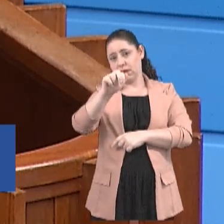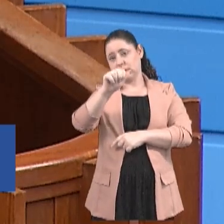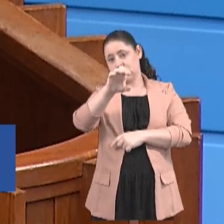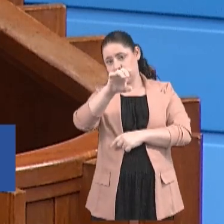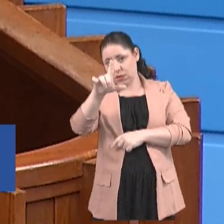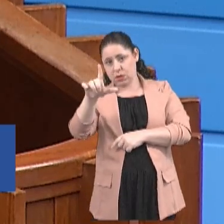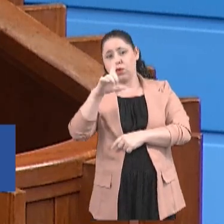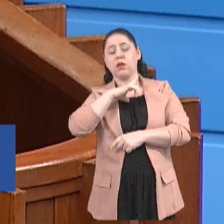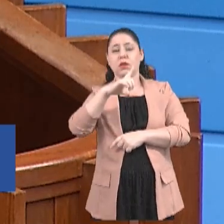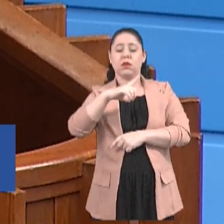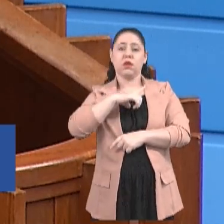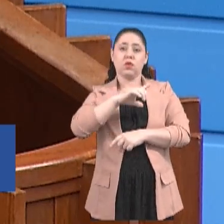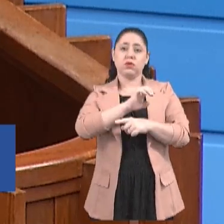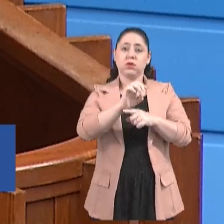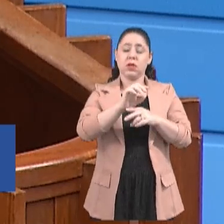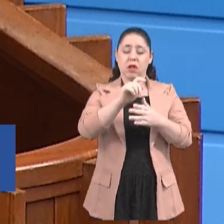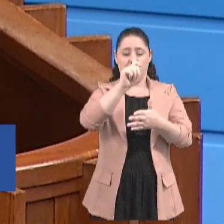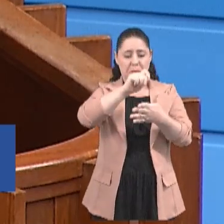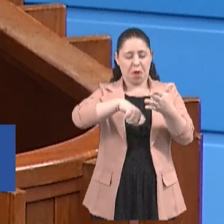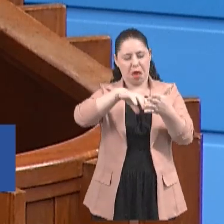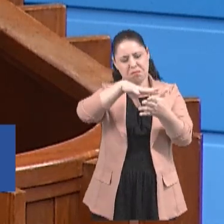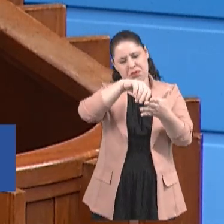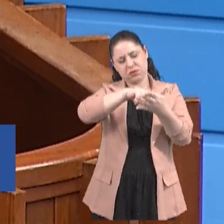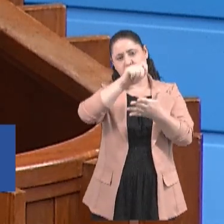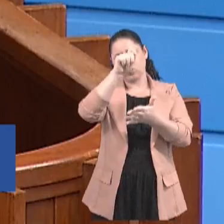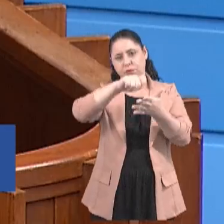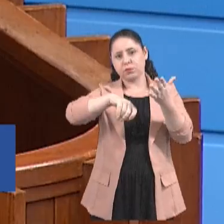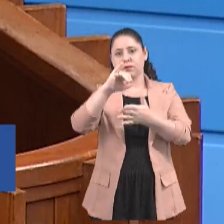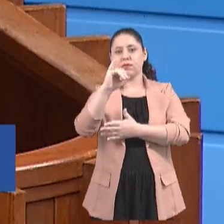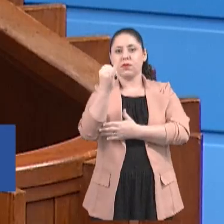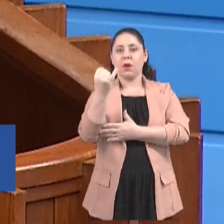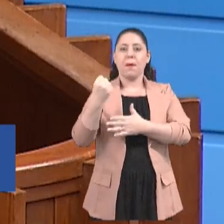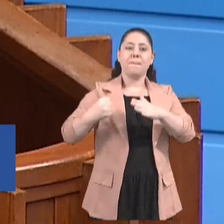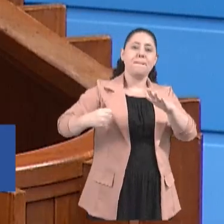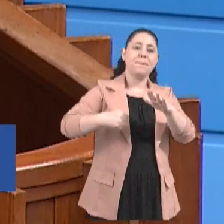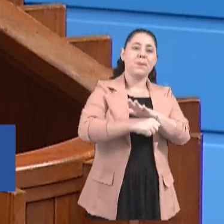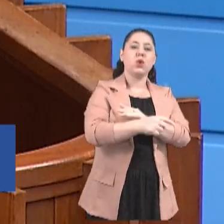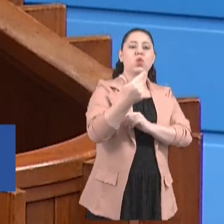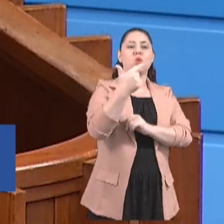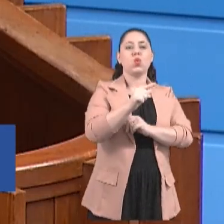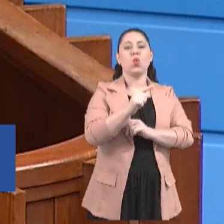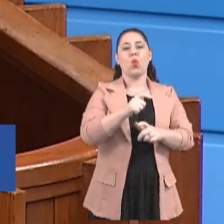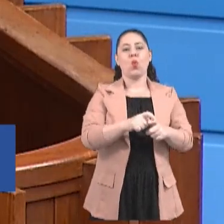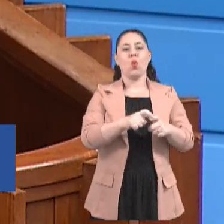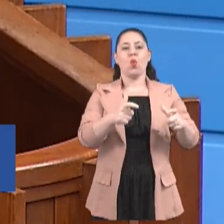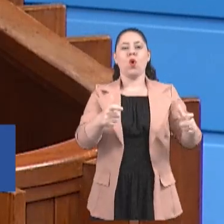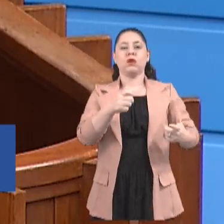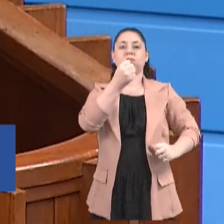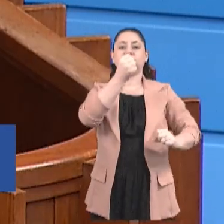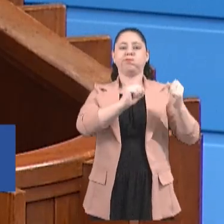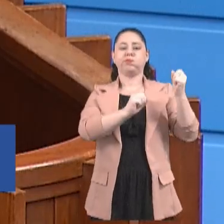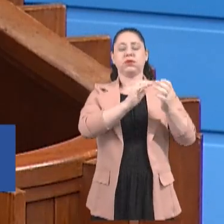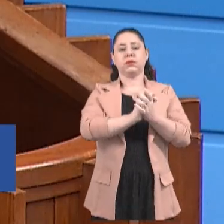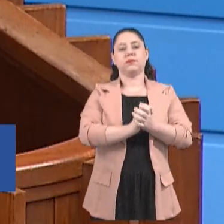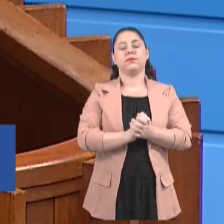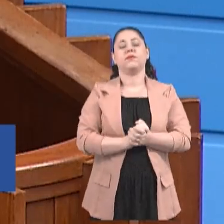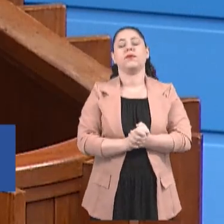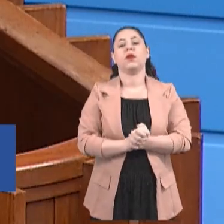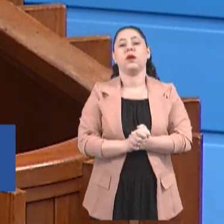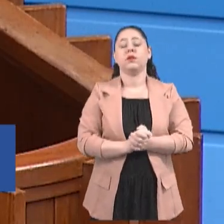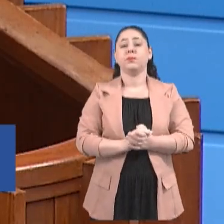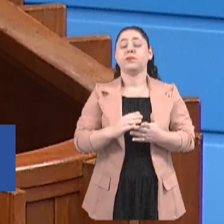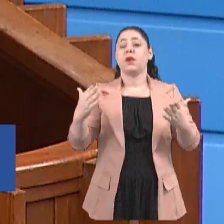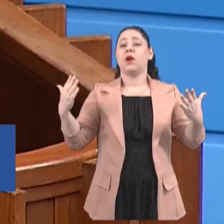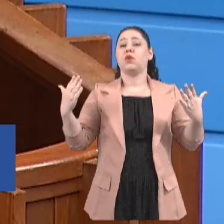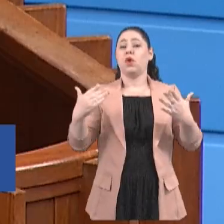o Estado assinou os incentivos fiscais para a instalação de mais essa grande indústria. Dentro da política,